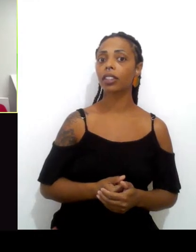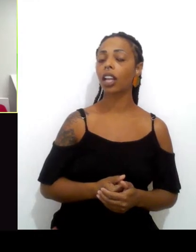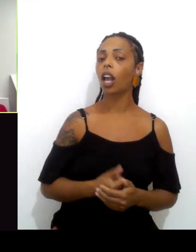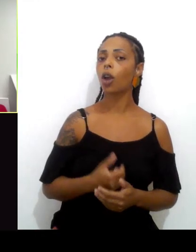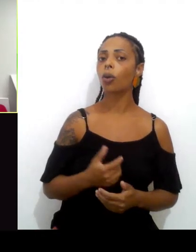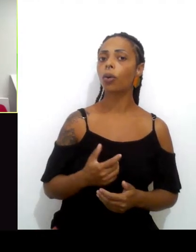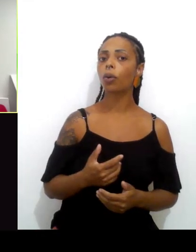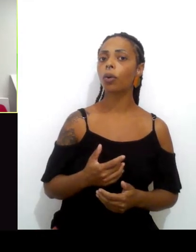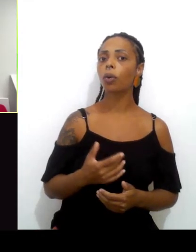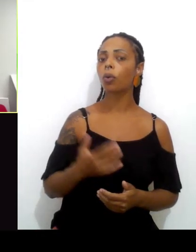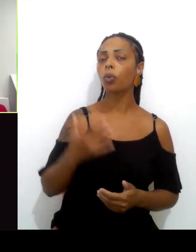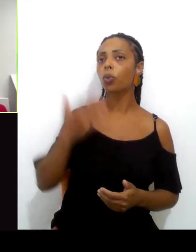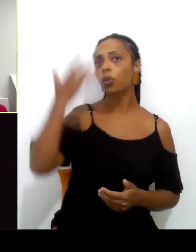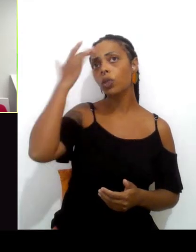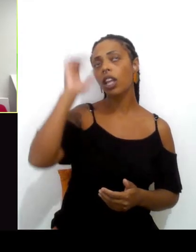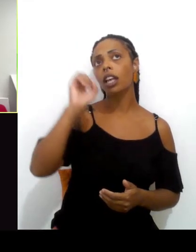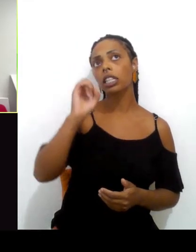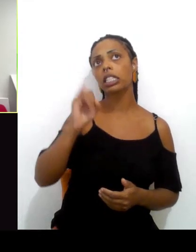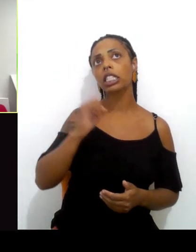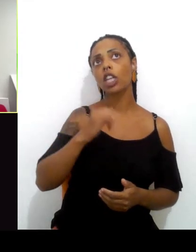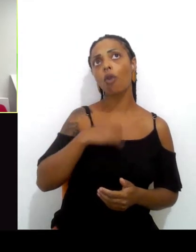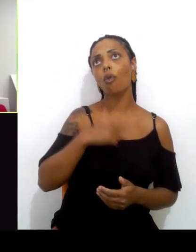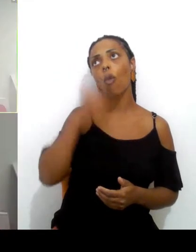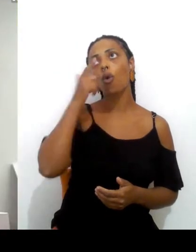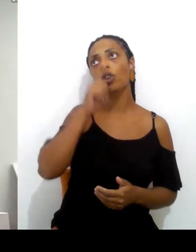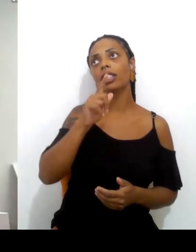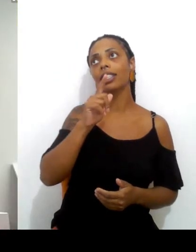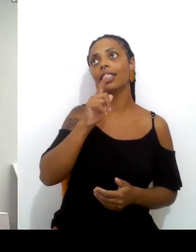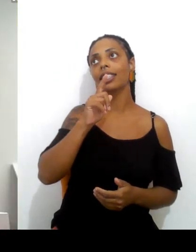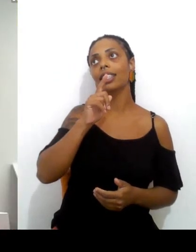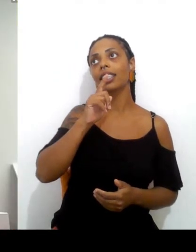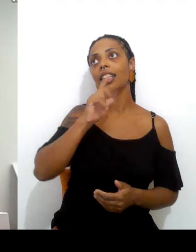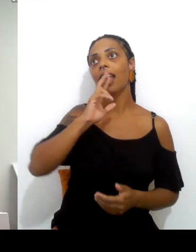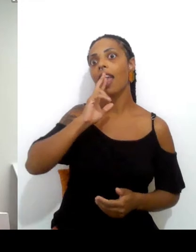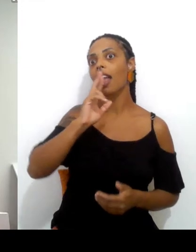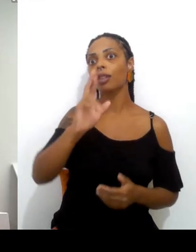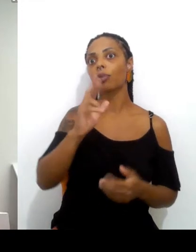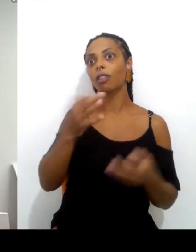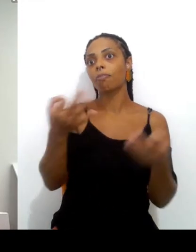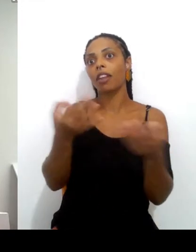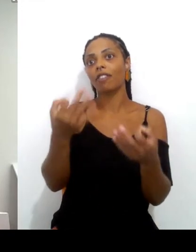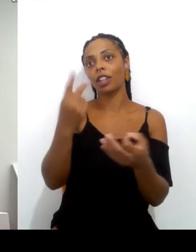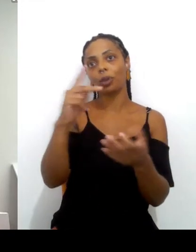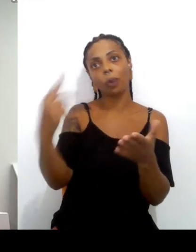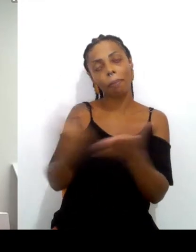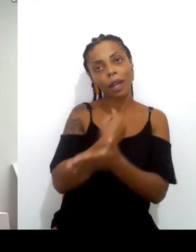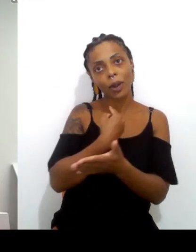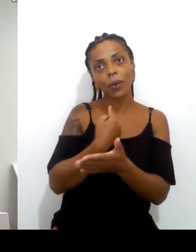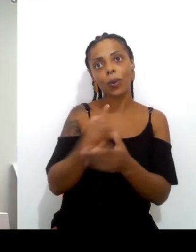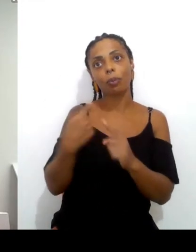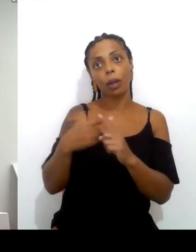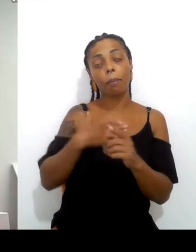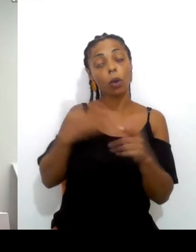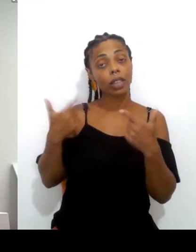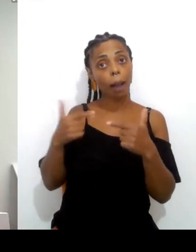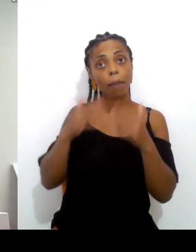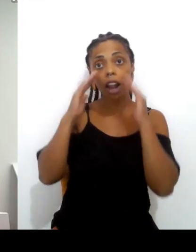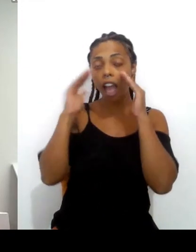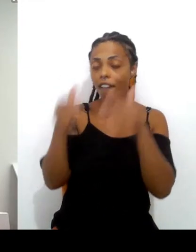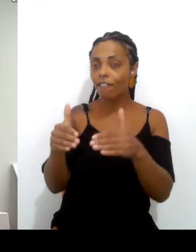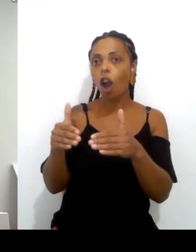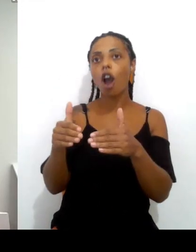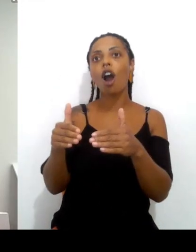eu não sei se eu vou fazer jus aqui a pergunta que foi feita o meu trabalho se concentra muito no bacon dos anos